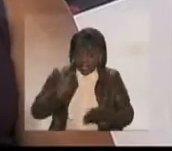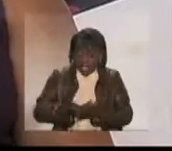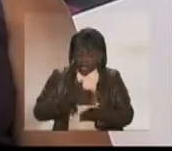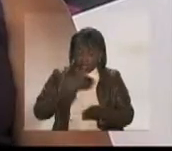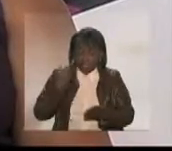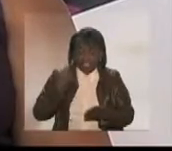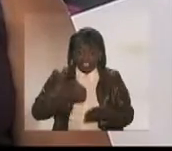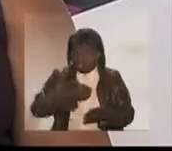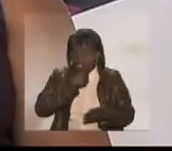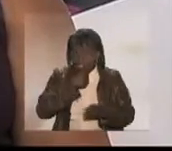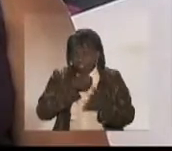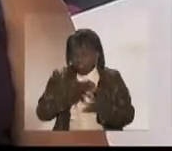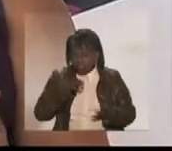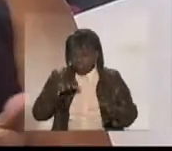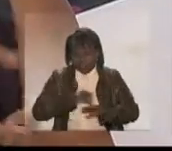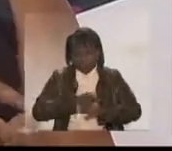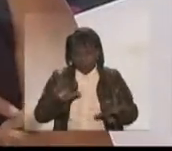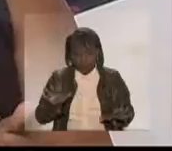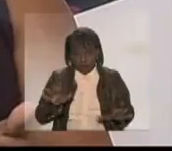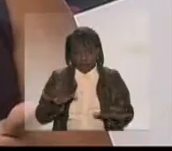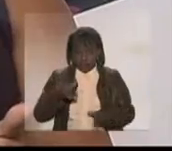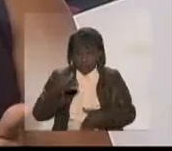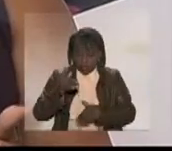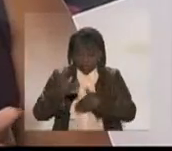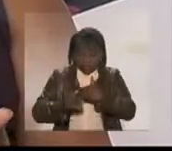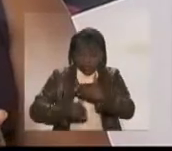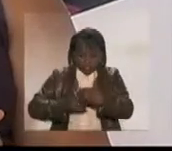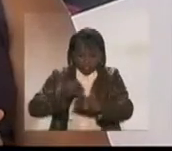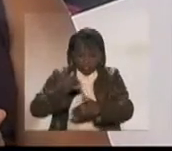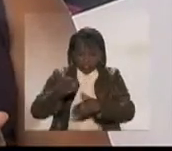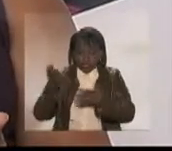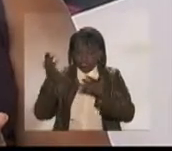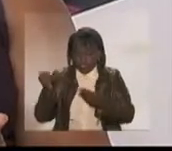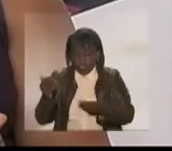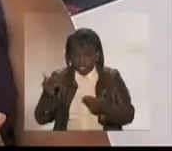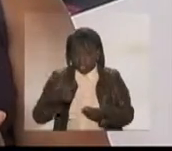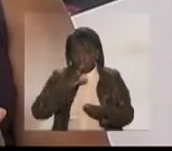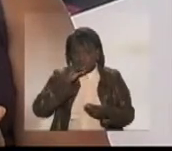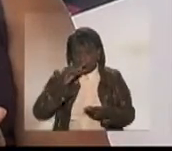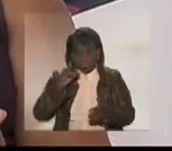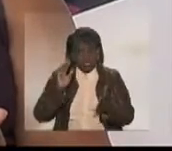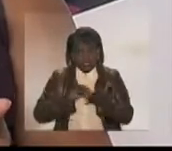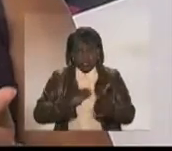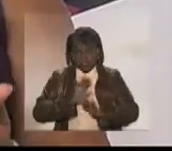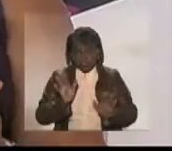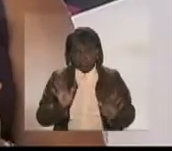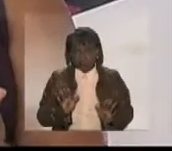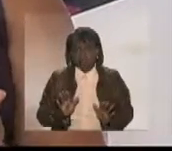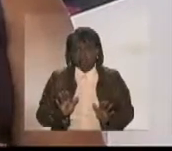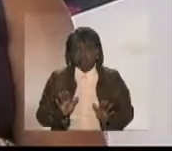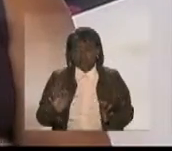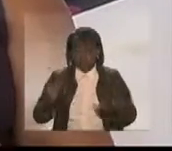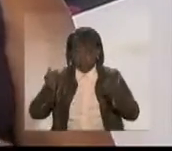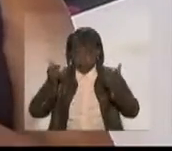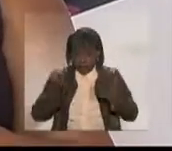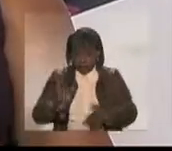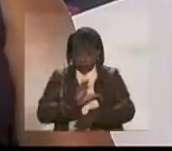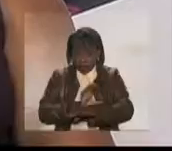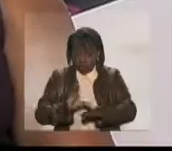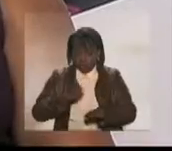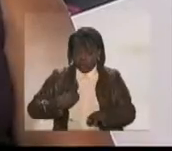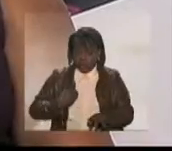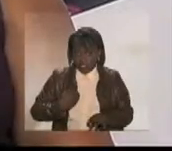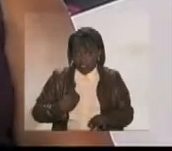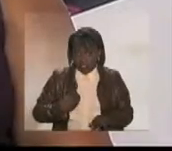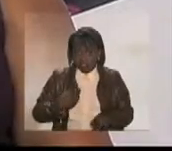até a morte natural, passando por esse processo todo da adolescência. Quando eu falo da